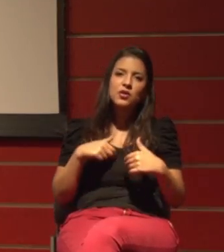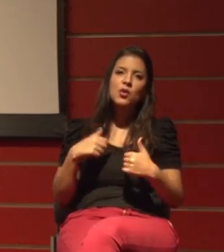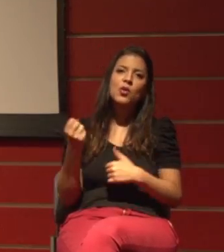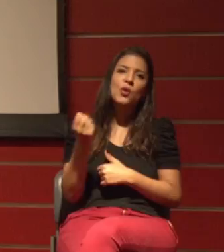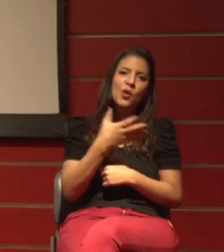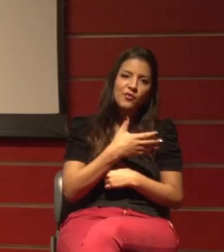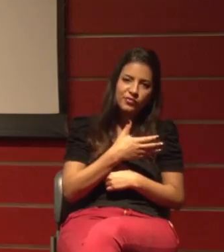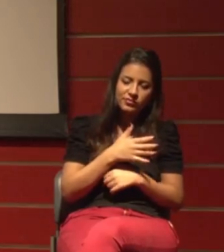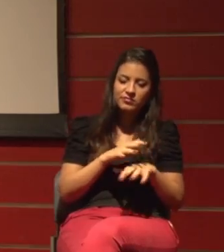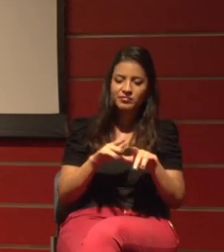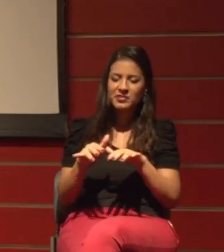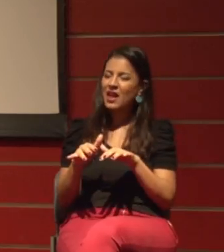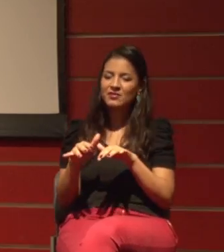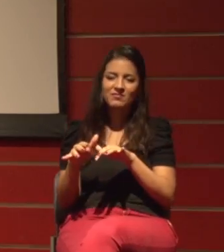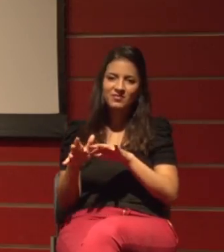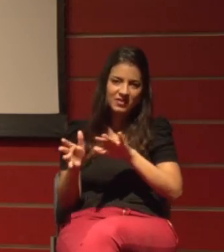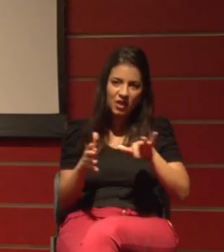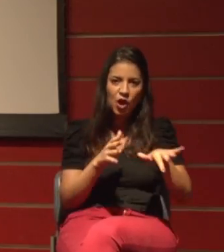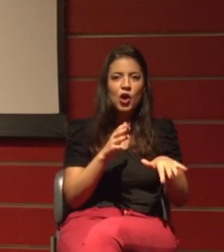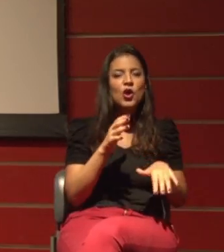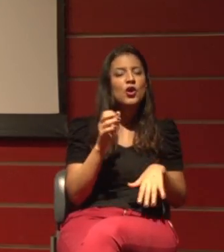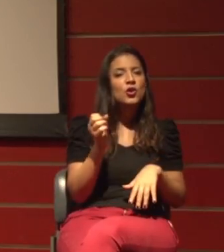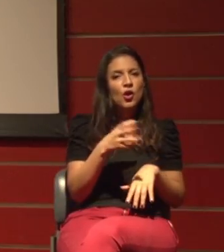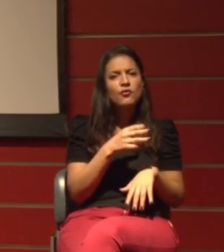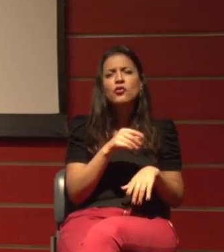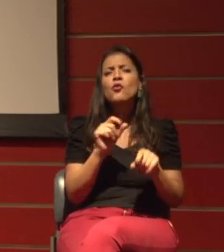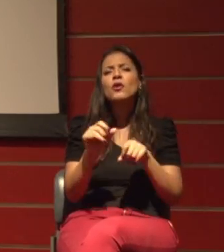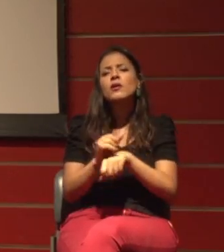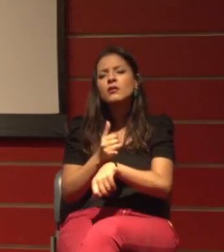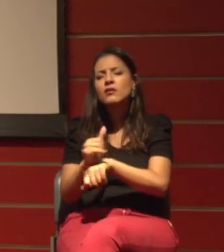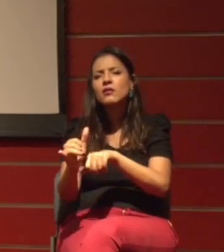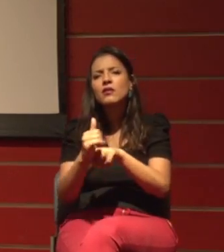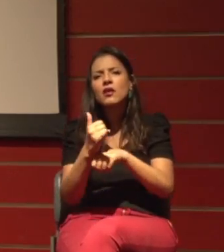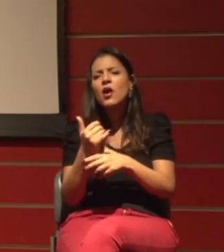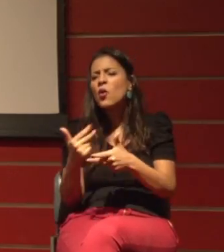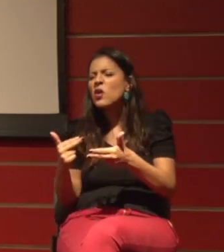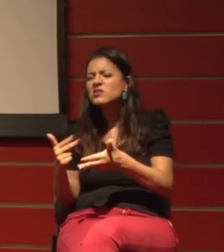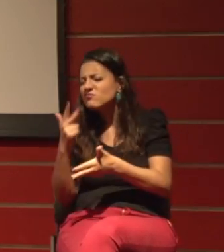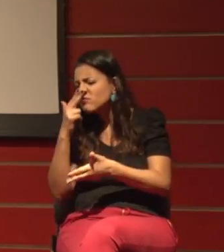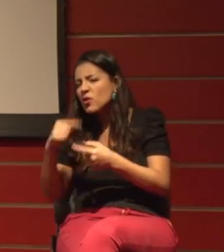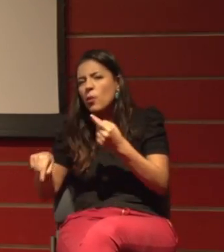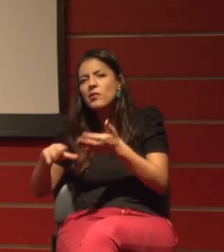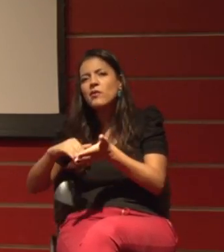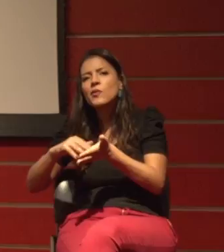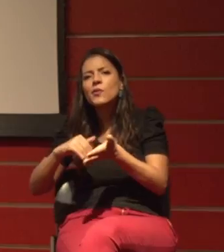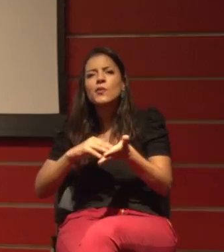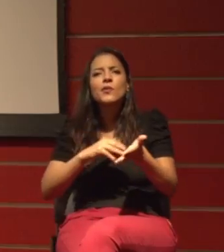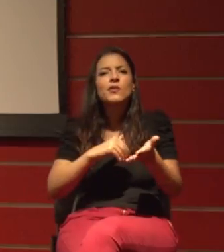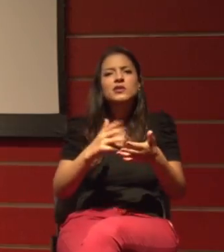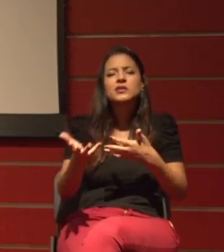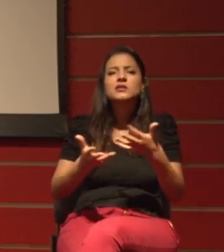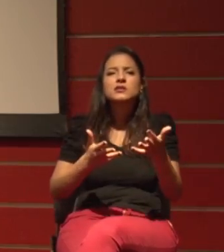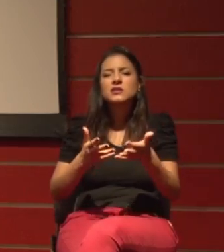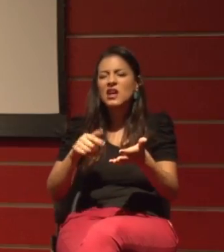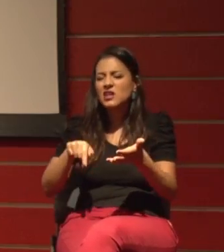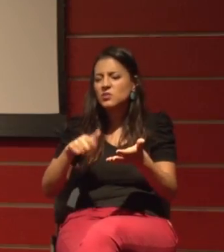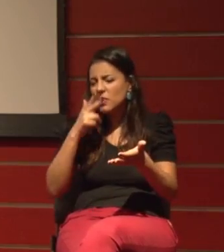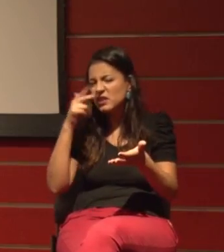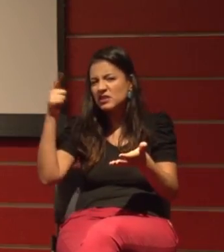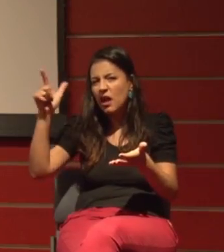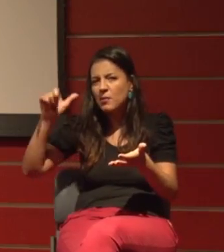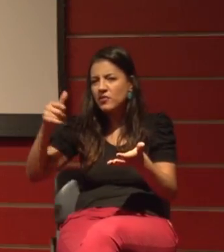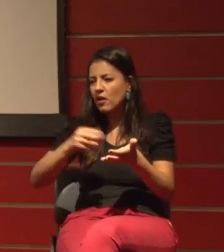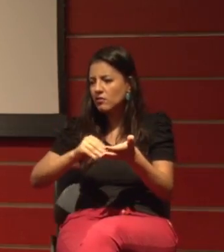trabalho de de corte mesmo de de tirar o que não cabia ali ou de tirar o que eu achava que ia dar uma outra história depois